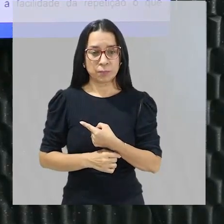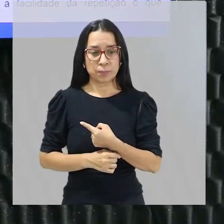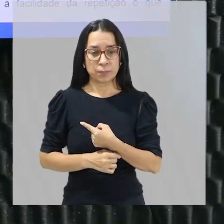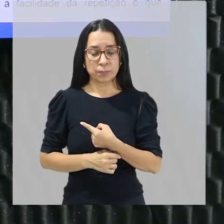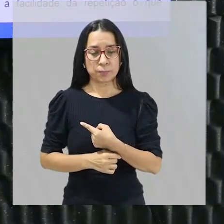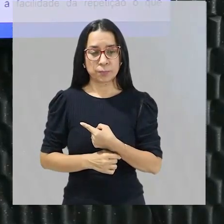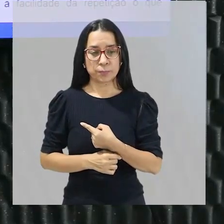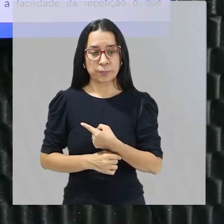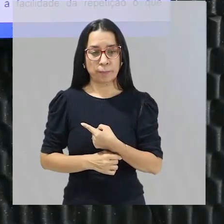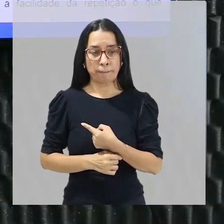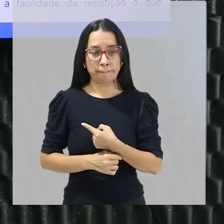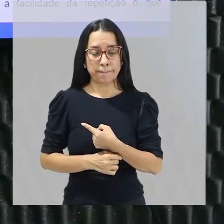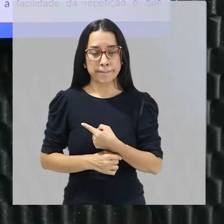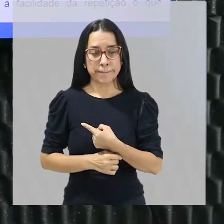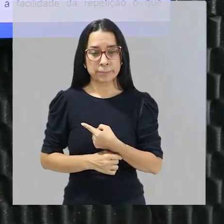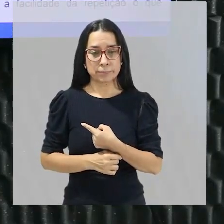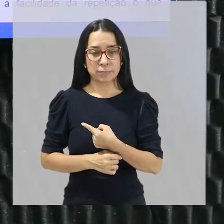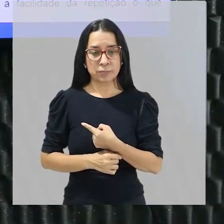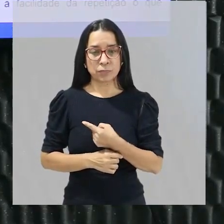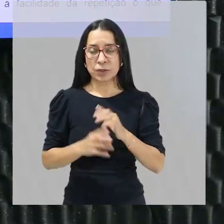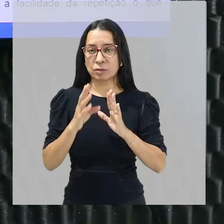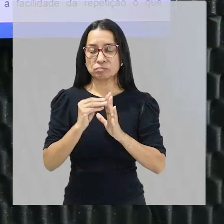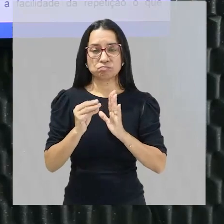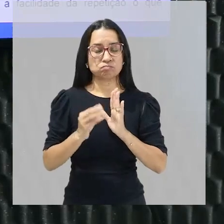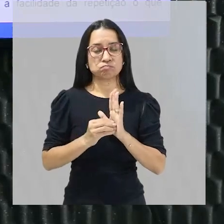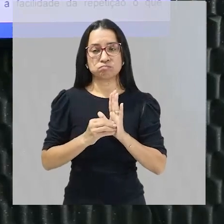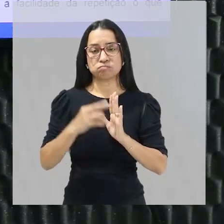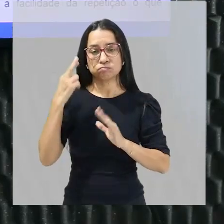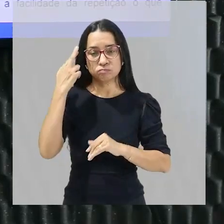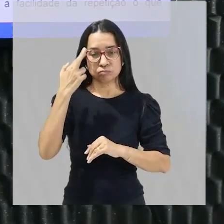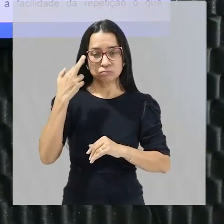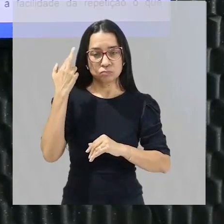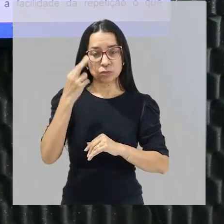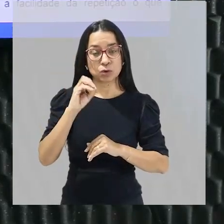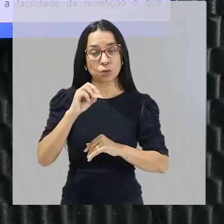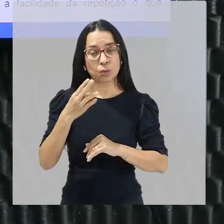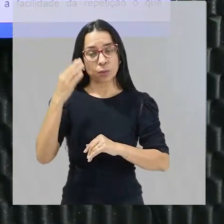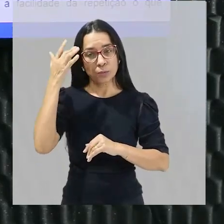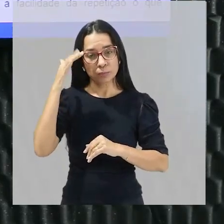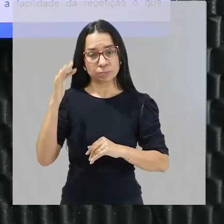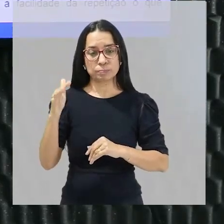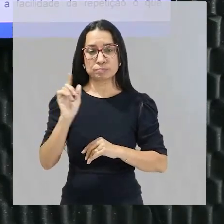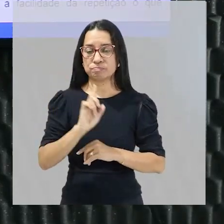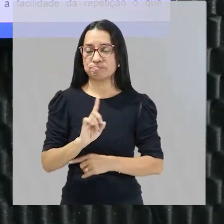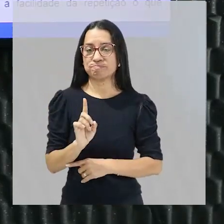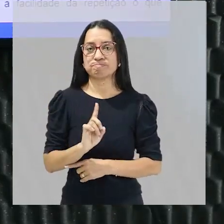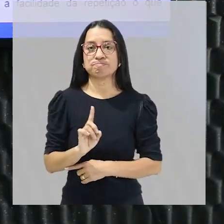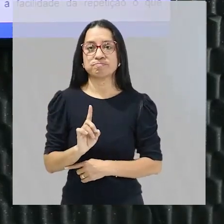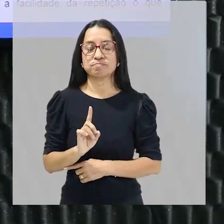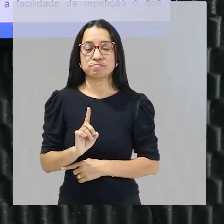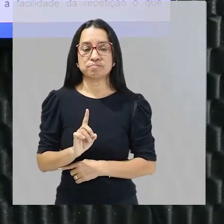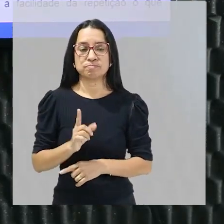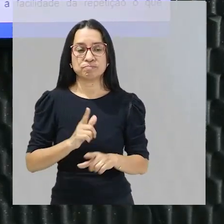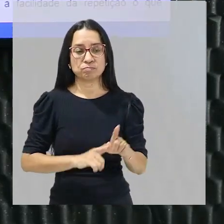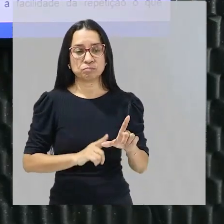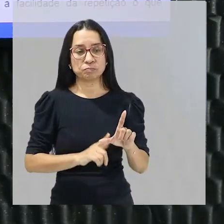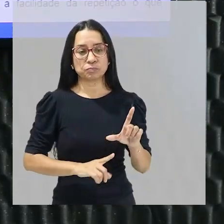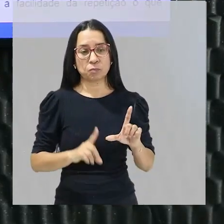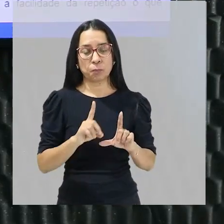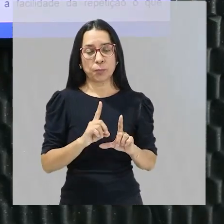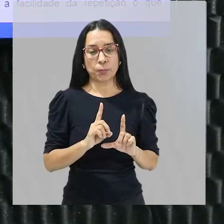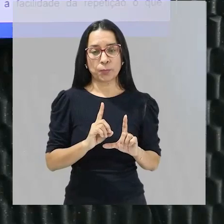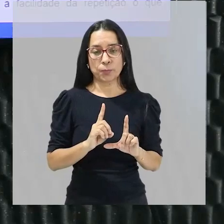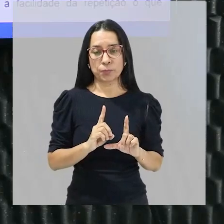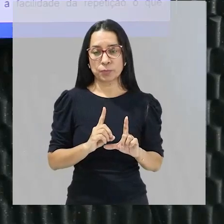se concretizar. Não são conteúdos racionais e reflexivos, não. Letra D. A tensão resultante